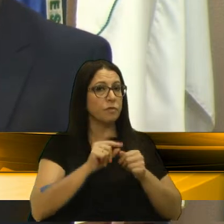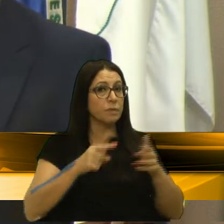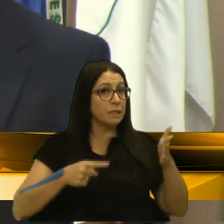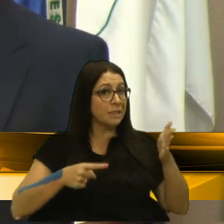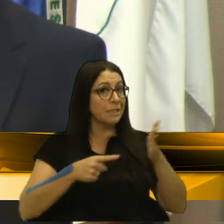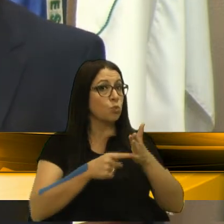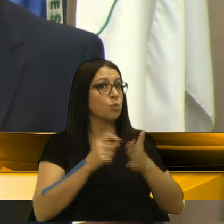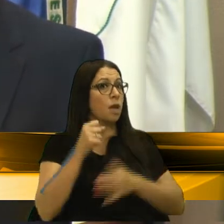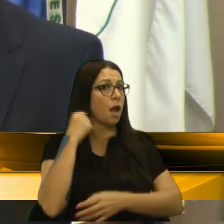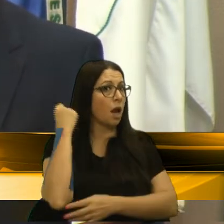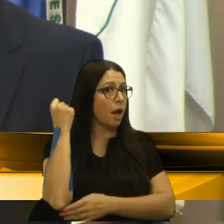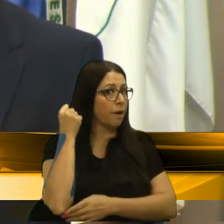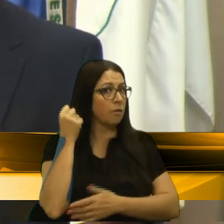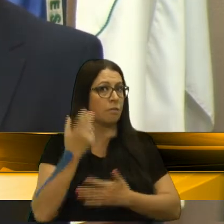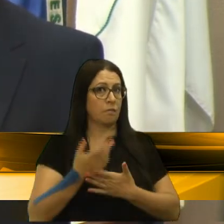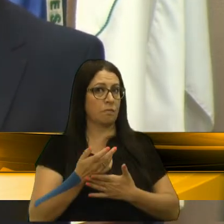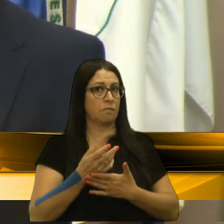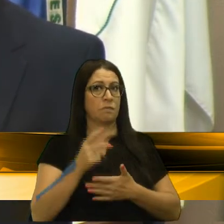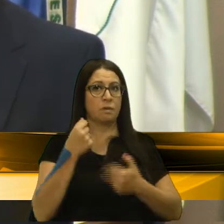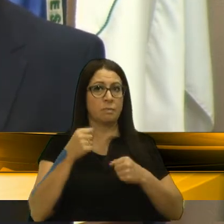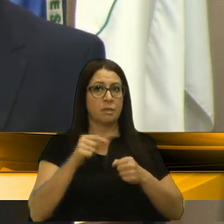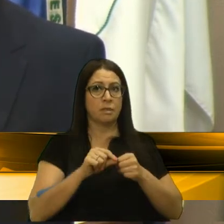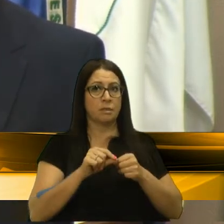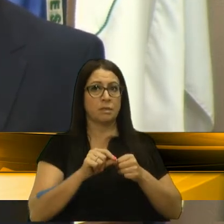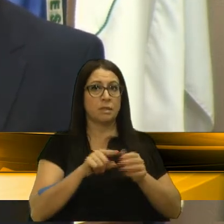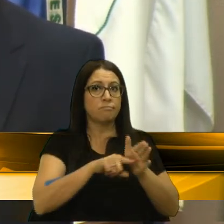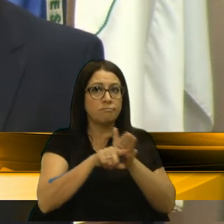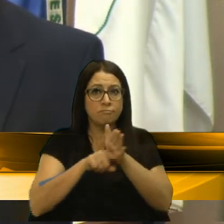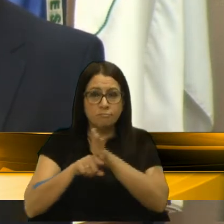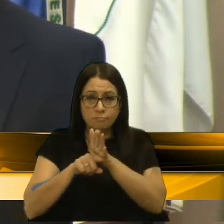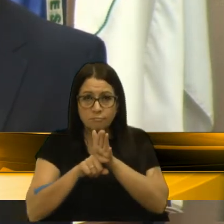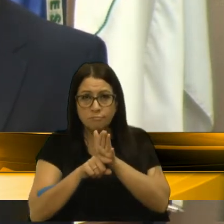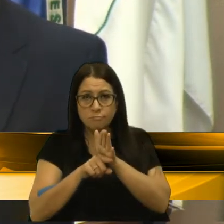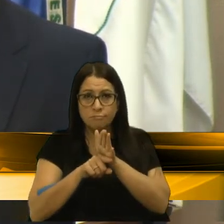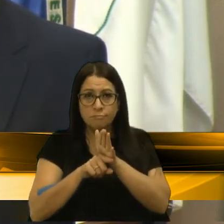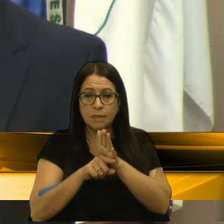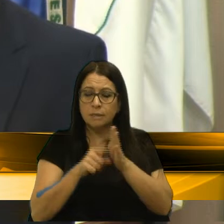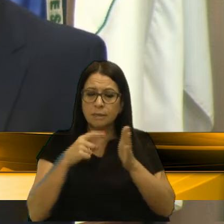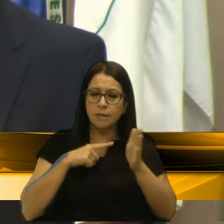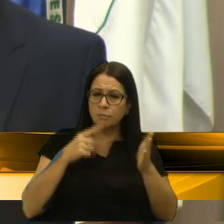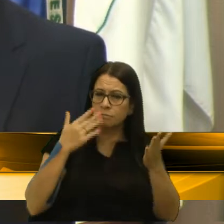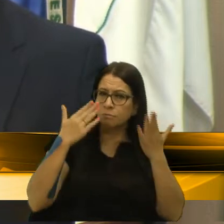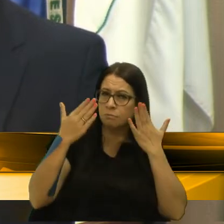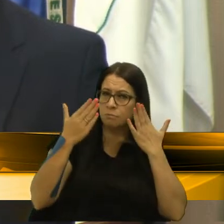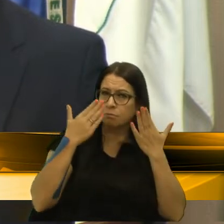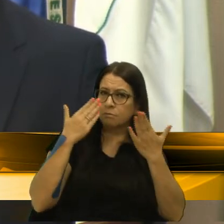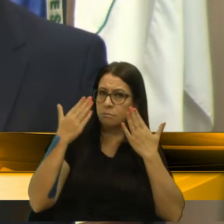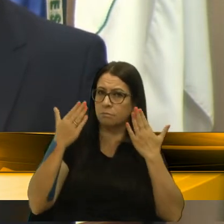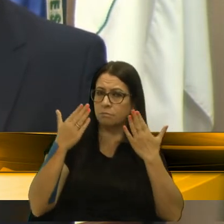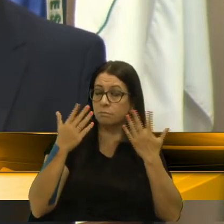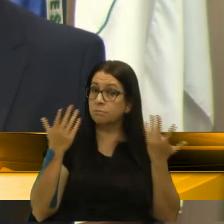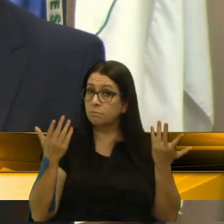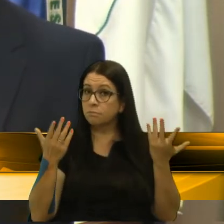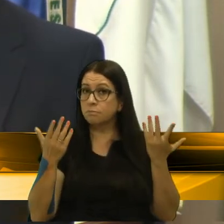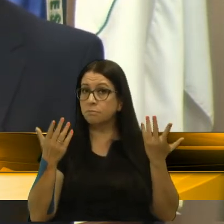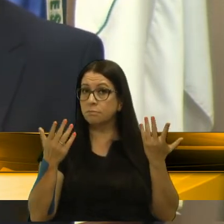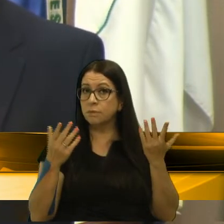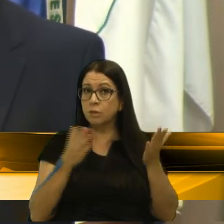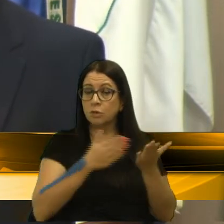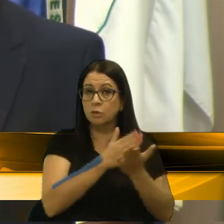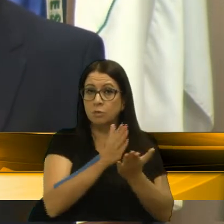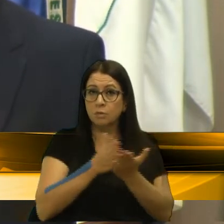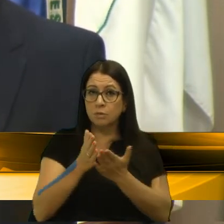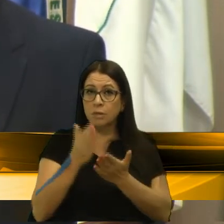grave, que precisa de devida apuração. Há uma suspeita, indícios de direcionamento de